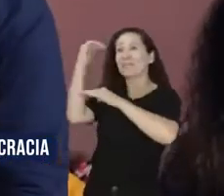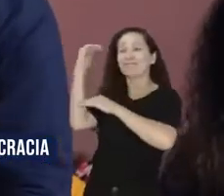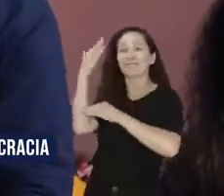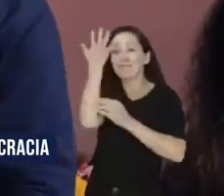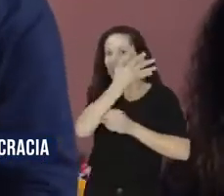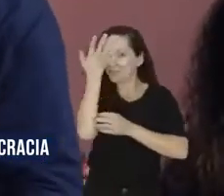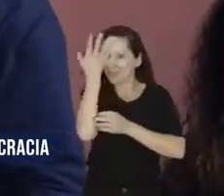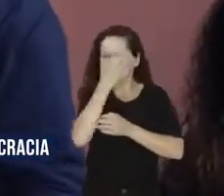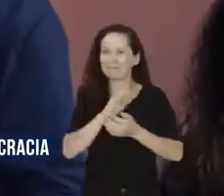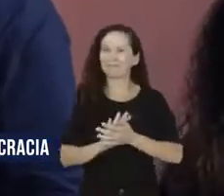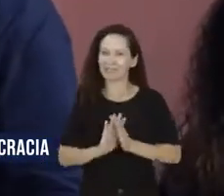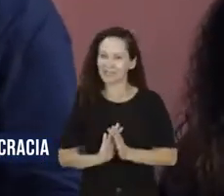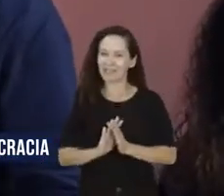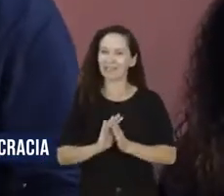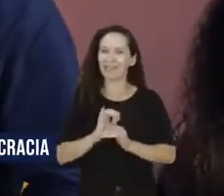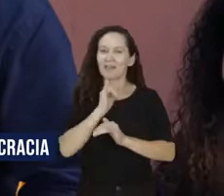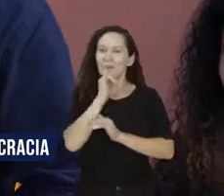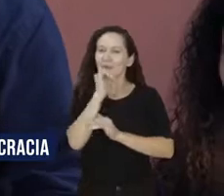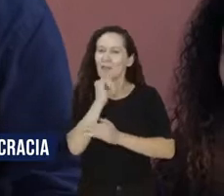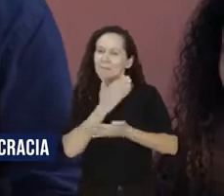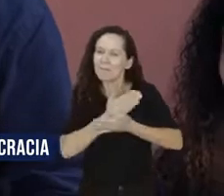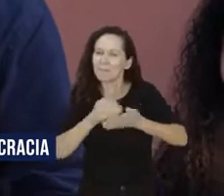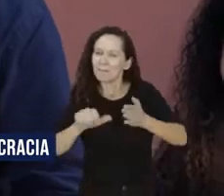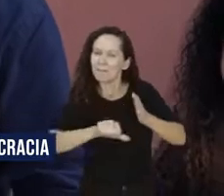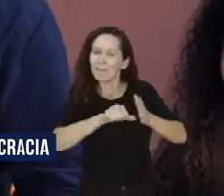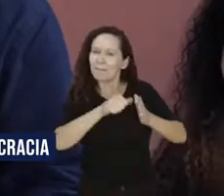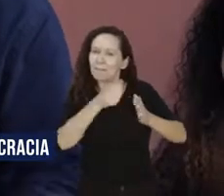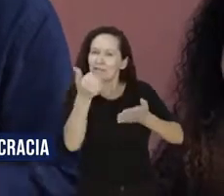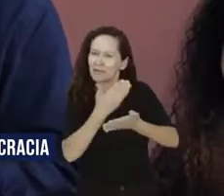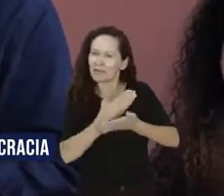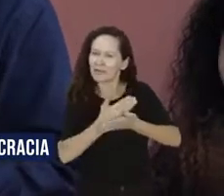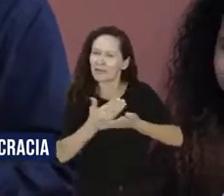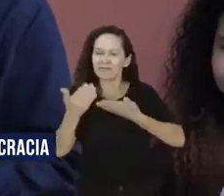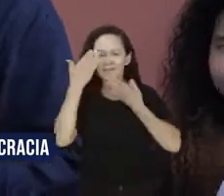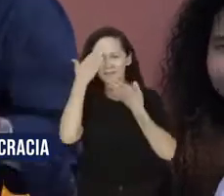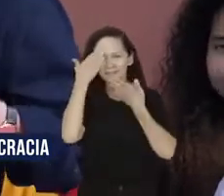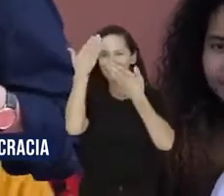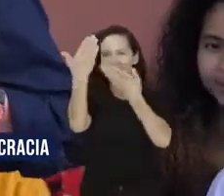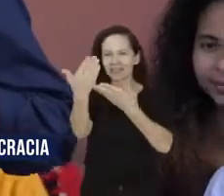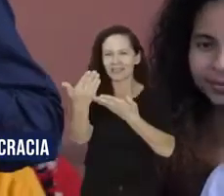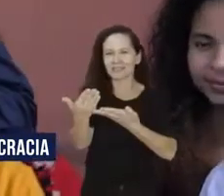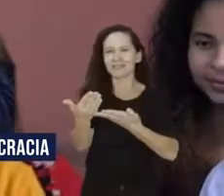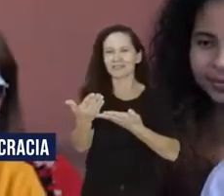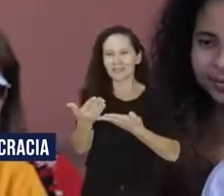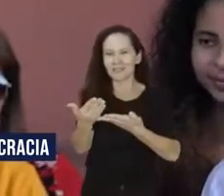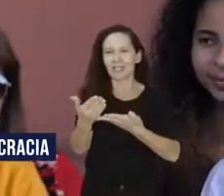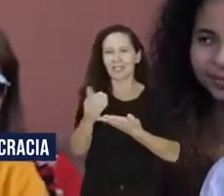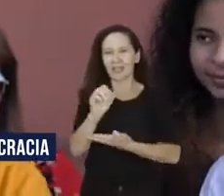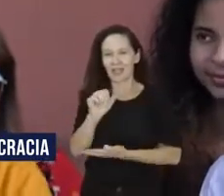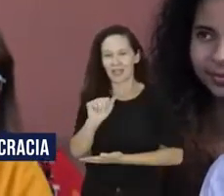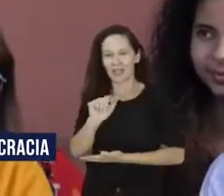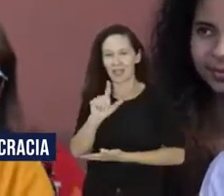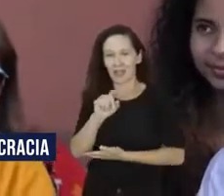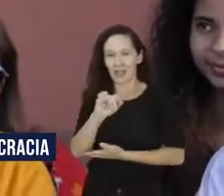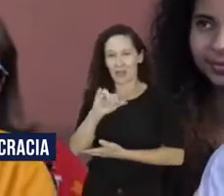Olha, eu queria primeiro começar agradecendo o companheiro Aloysio Mercadante, porque na segunda-feira a